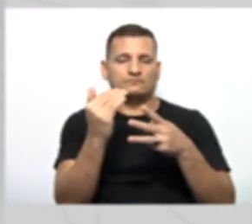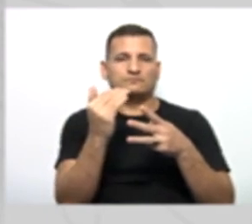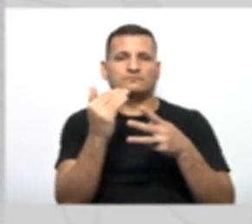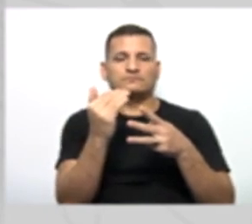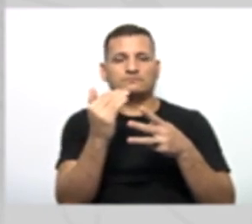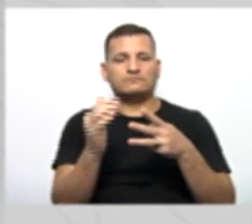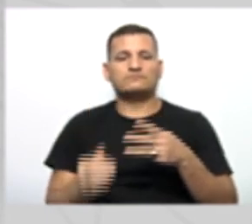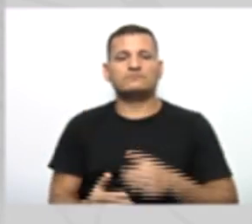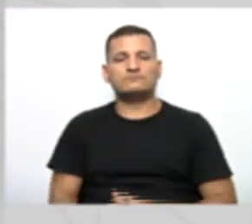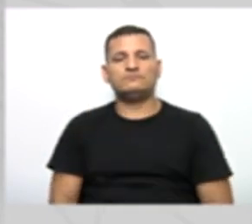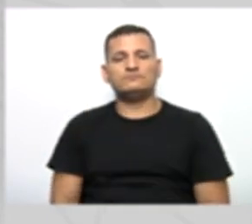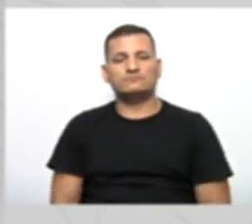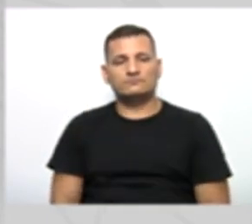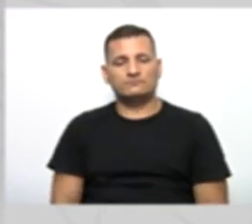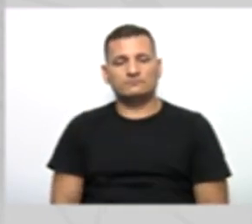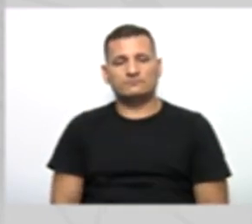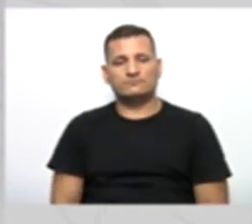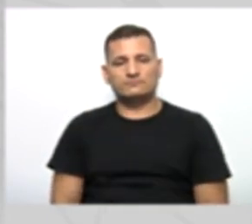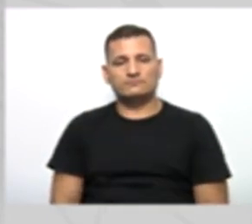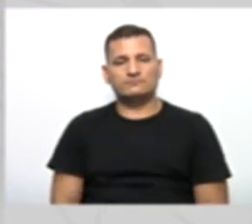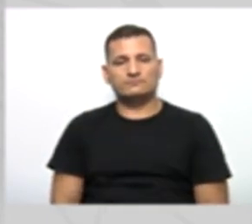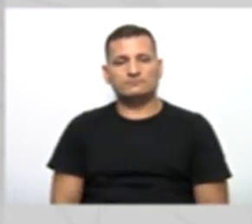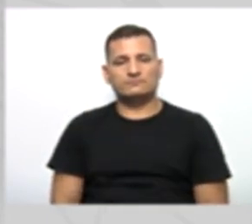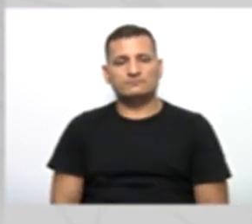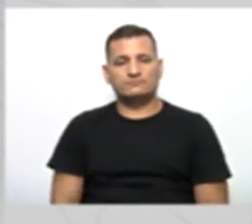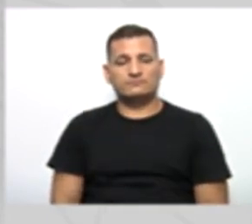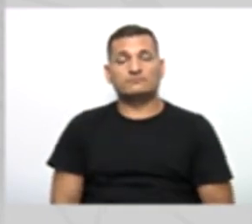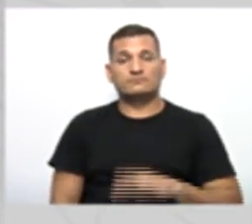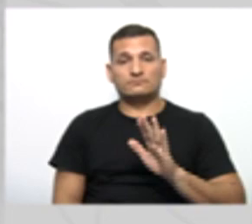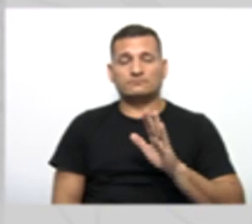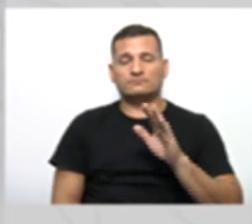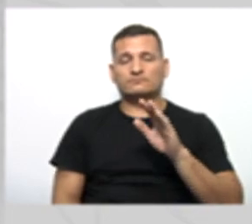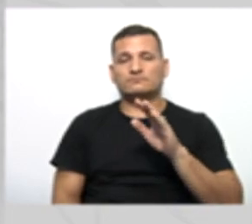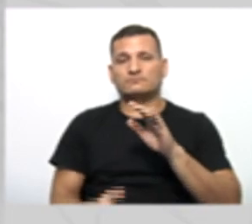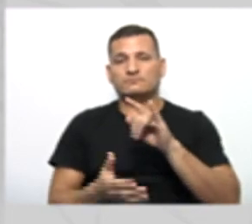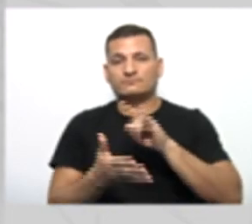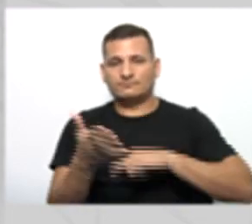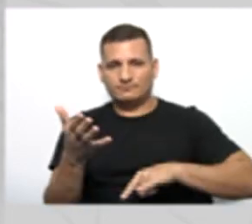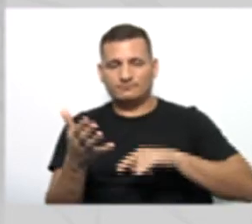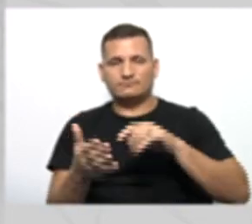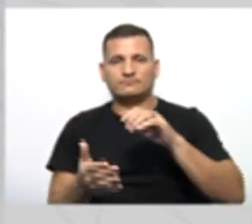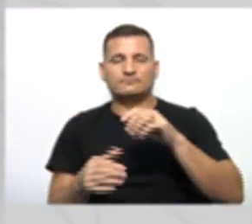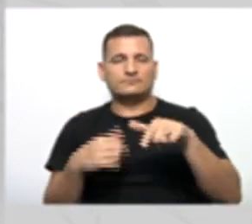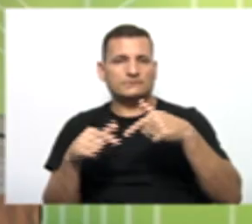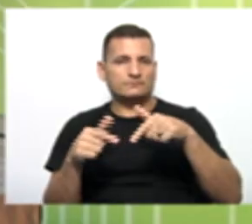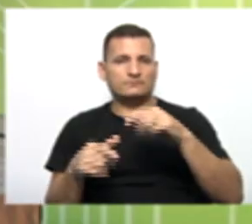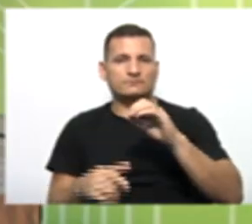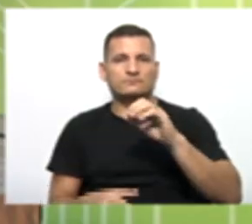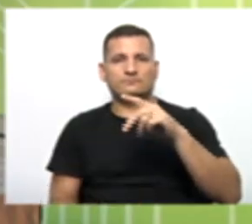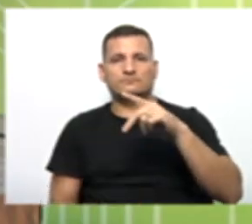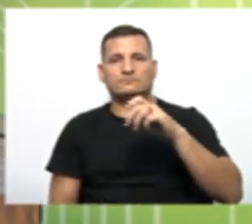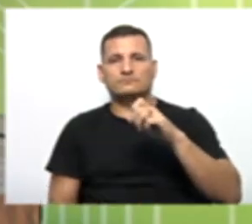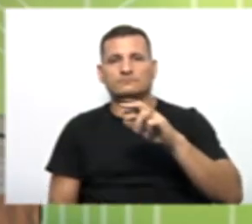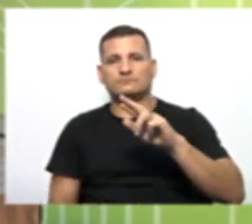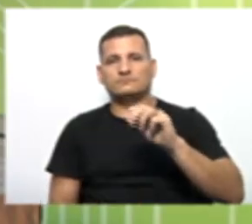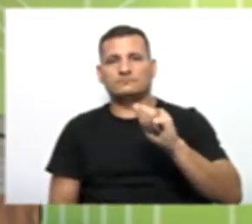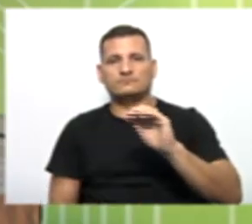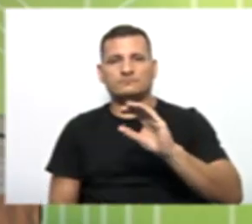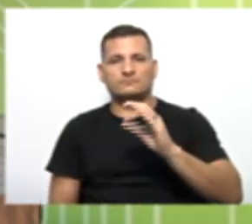operação. Então, na licença de operação, nós temos agora